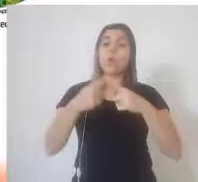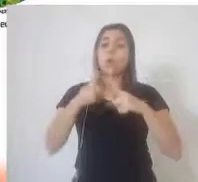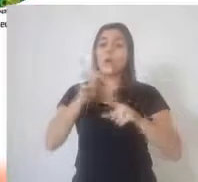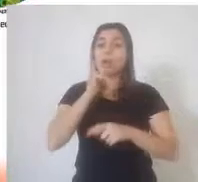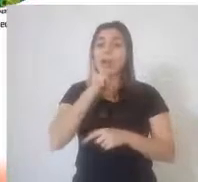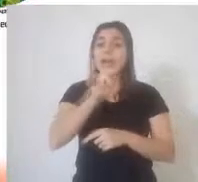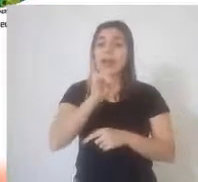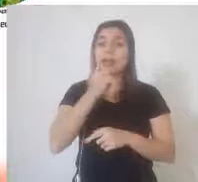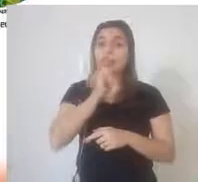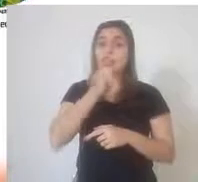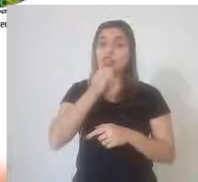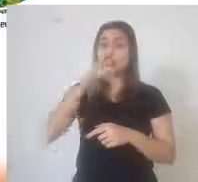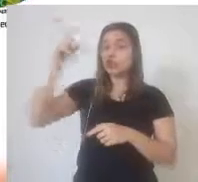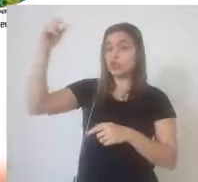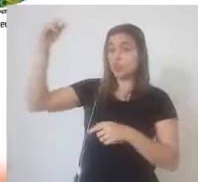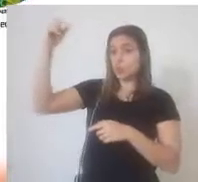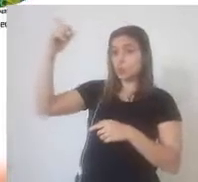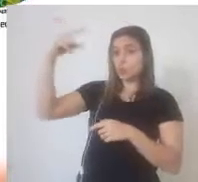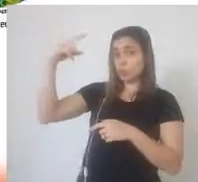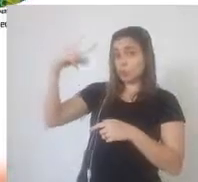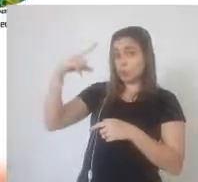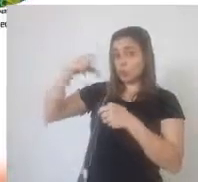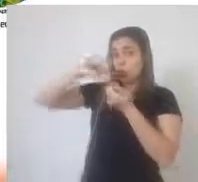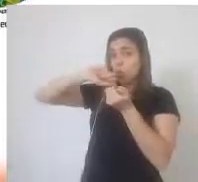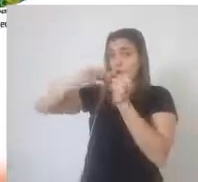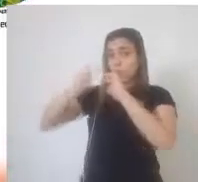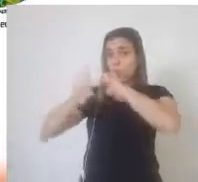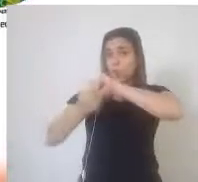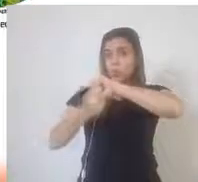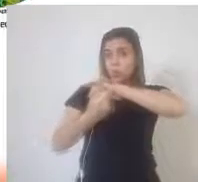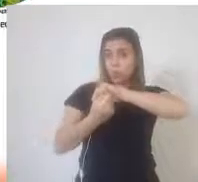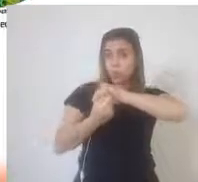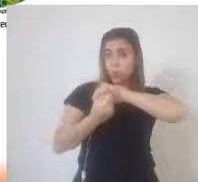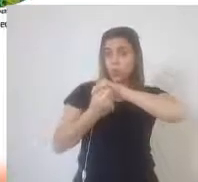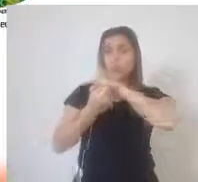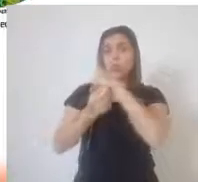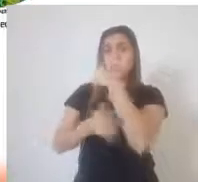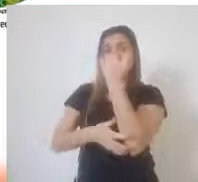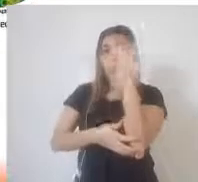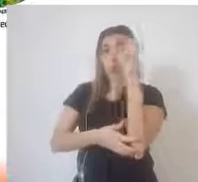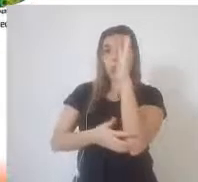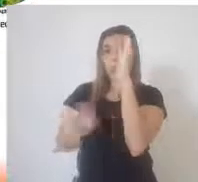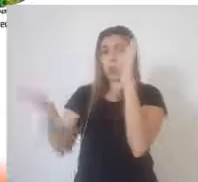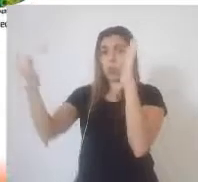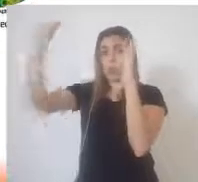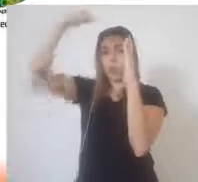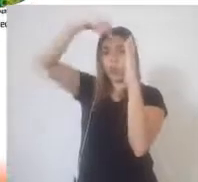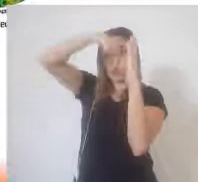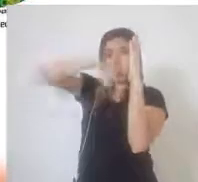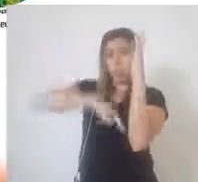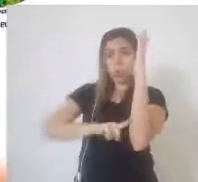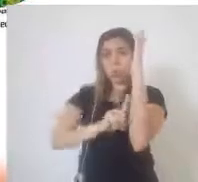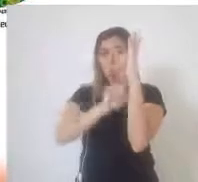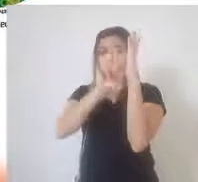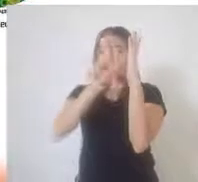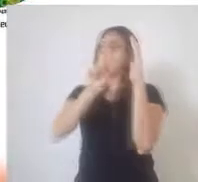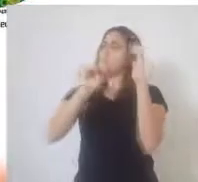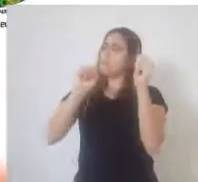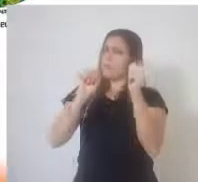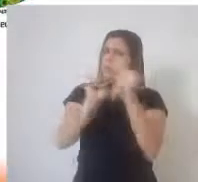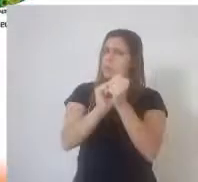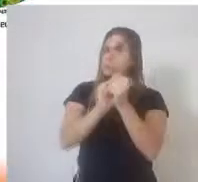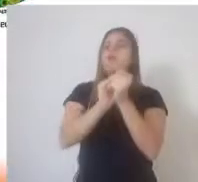cadeias alimentares, essa energia que veio do Sol e foi convertida em uma energia presente